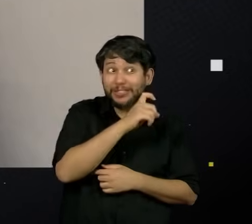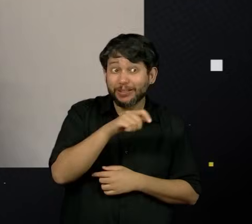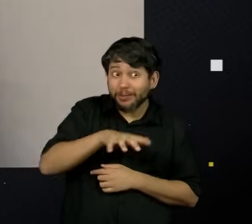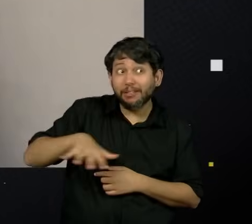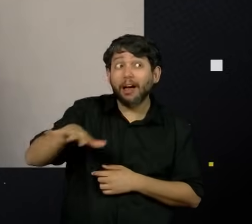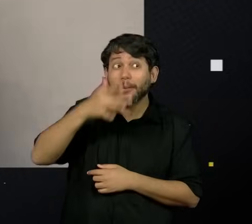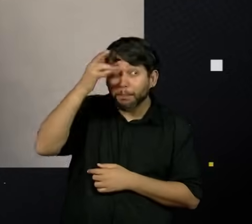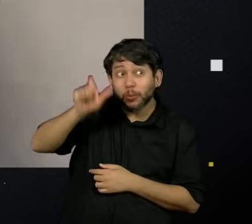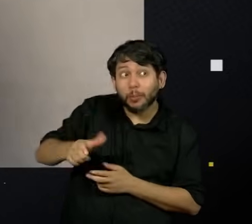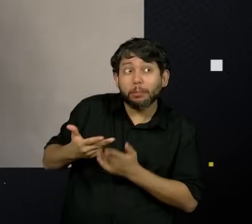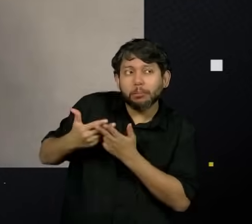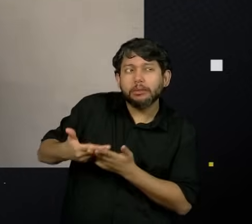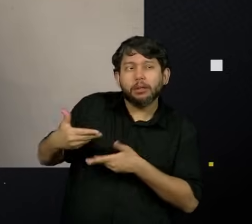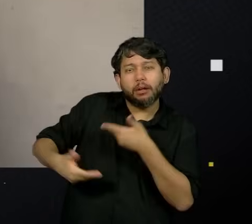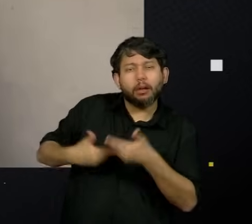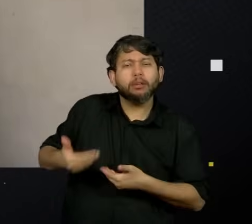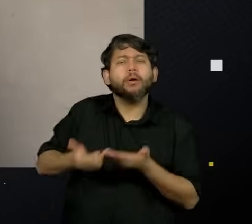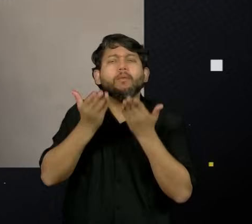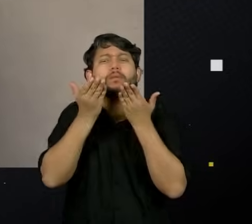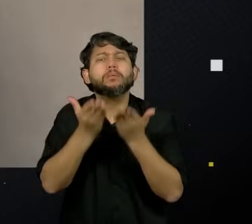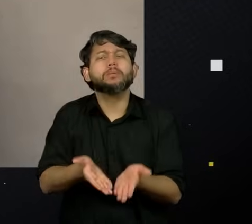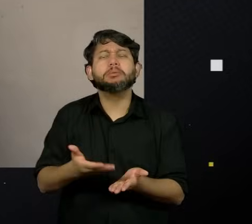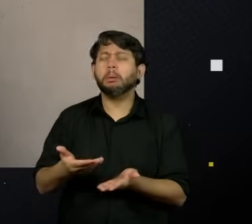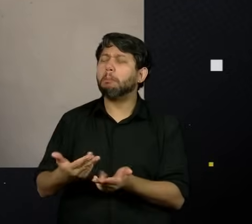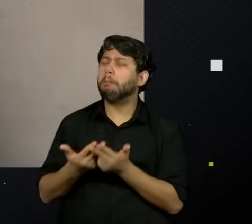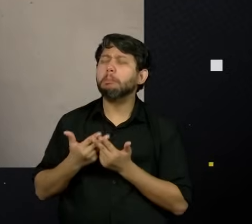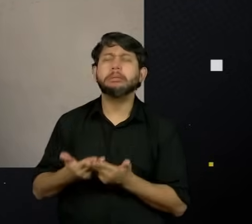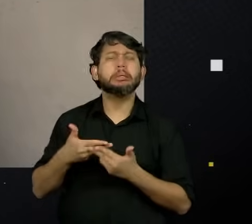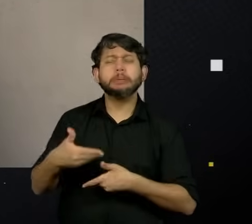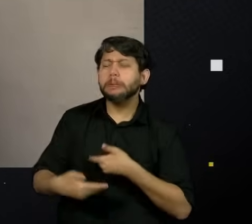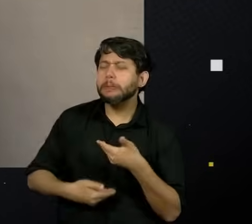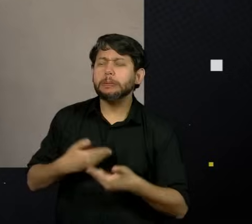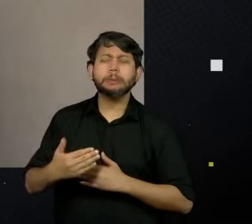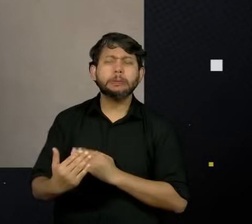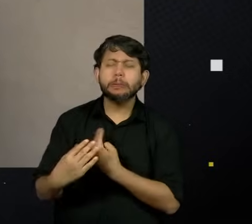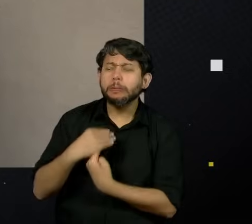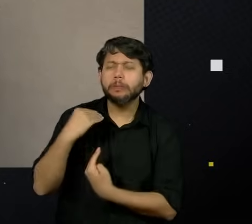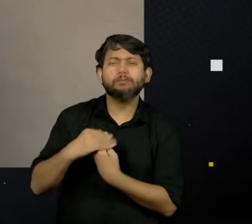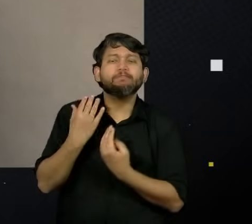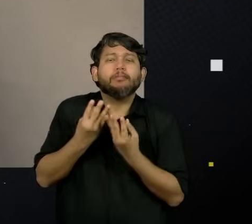meio. E você exerce isso, você faz isso acontecer de uma